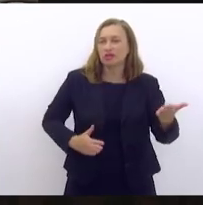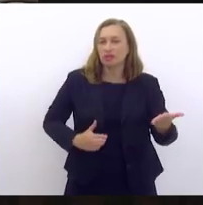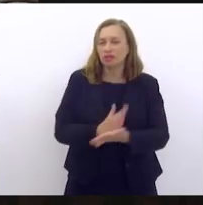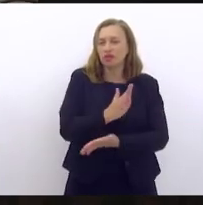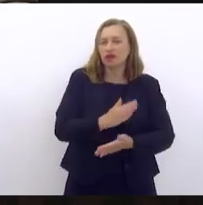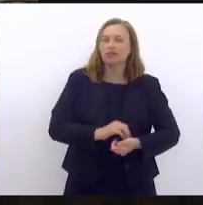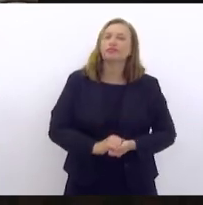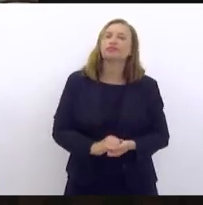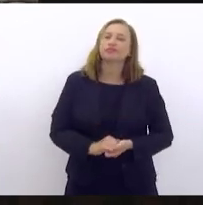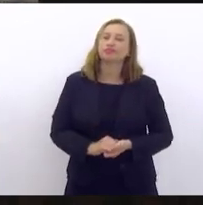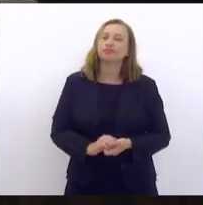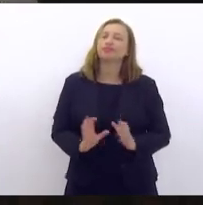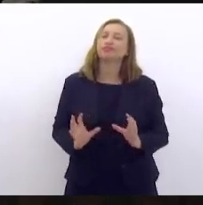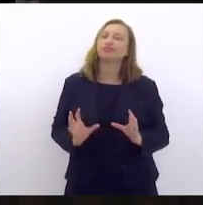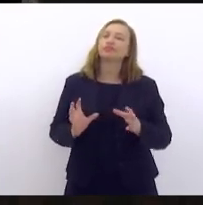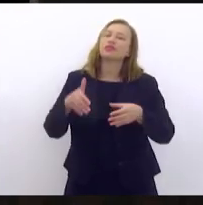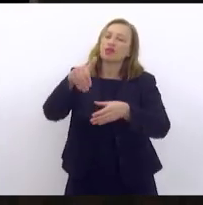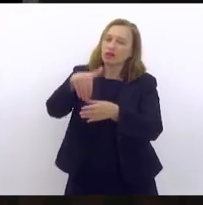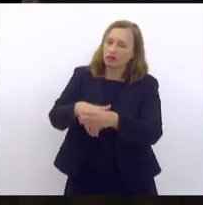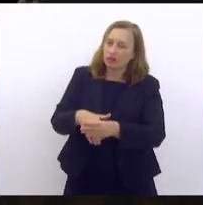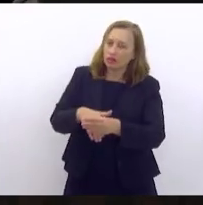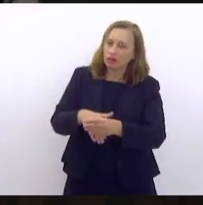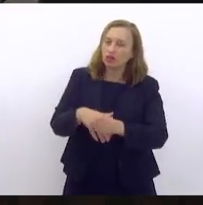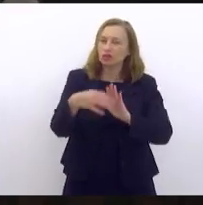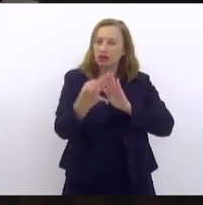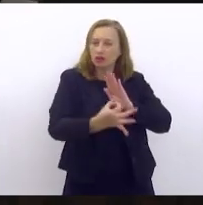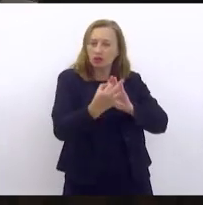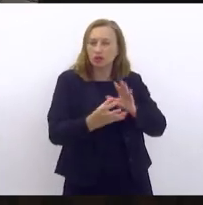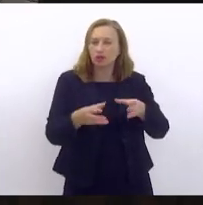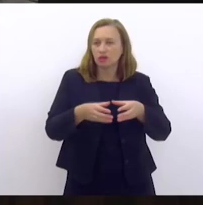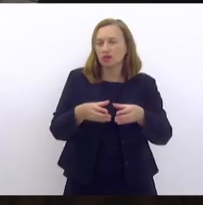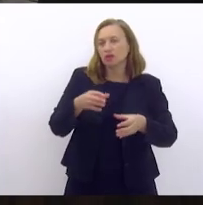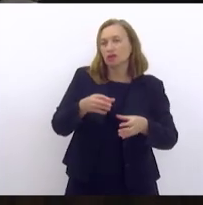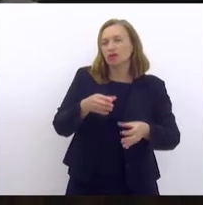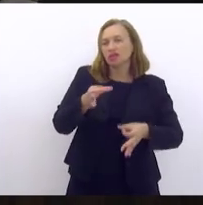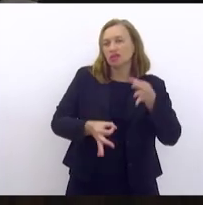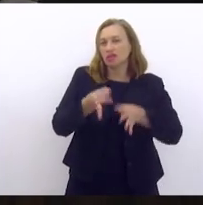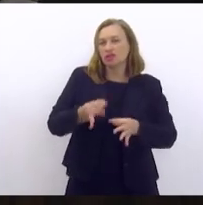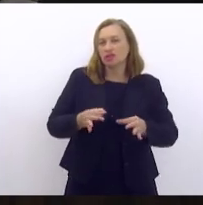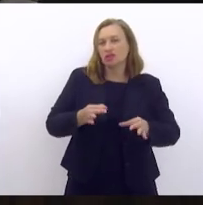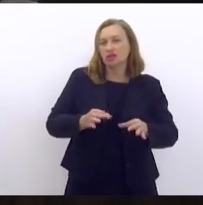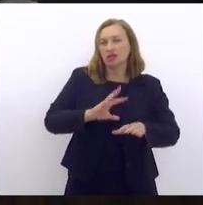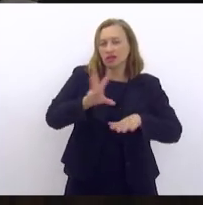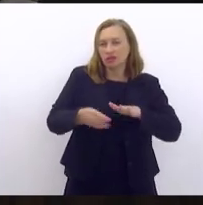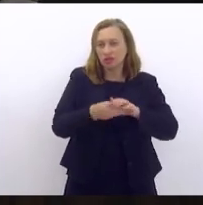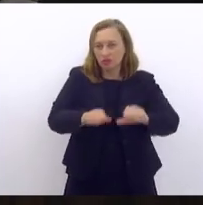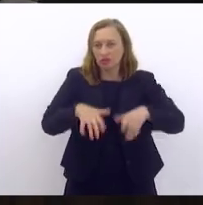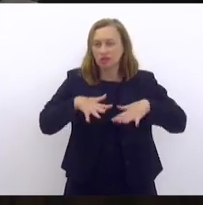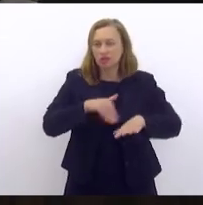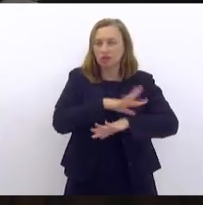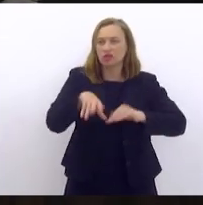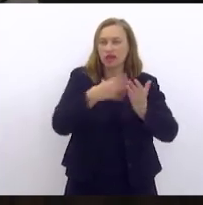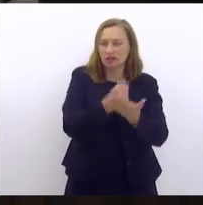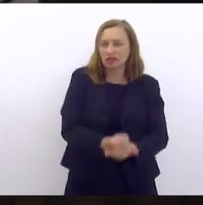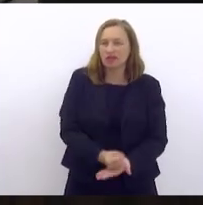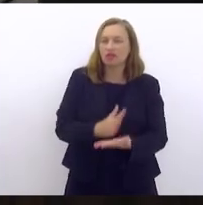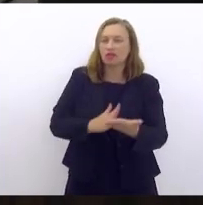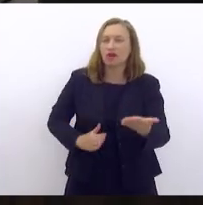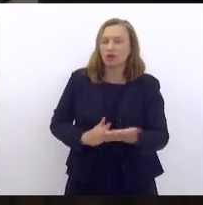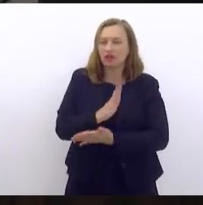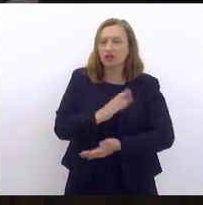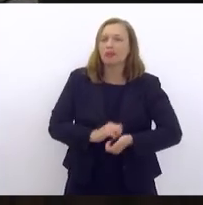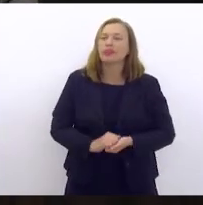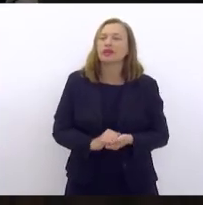estão. Aprovado. Em votação, parecer da CCJ, as emendas de plenário. Senhores que aprovam, permaneçam como estão.